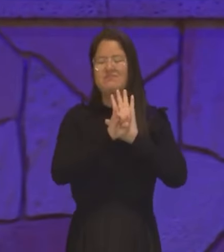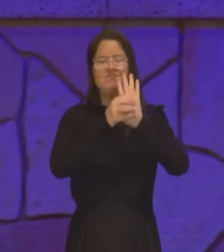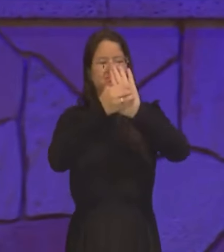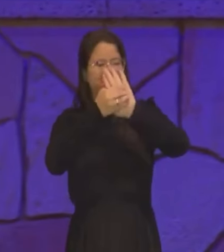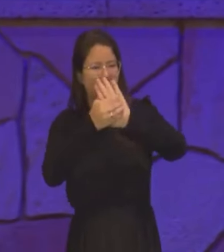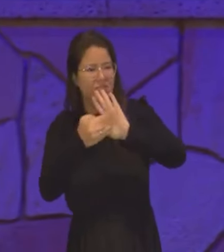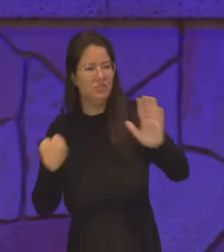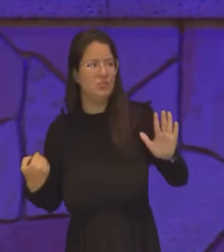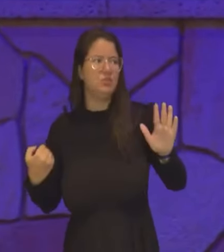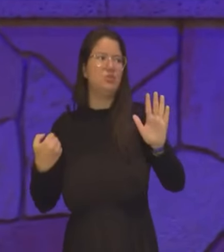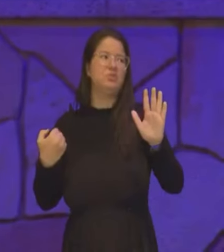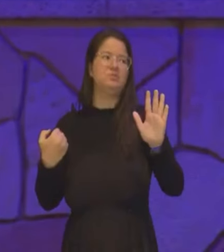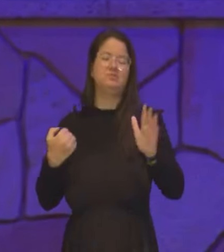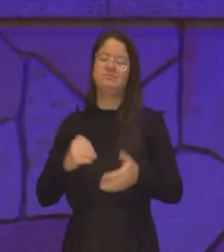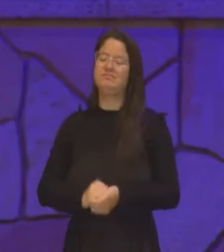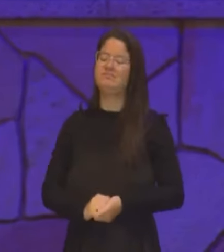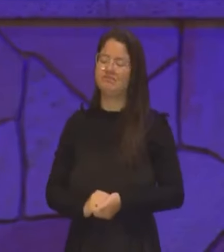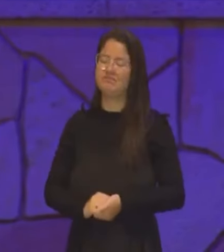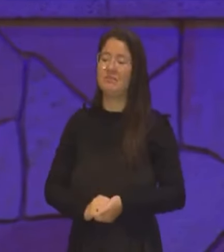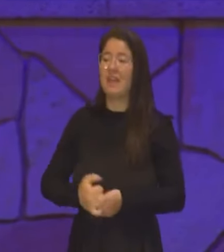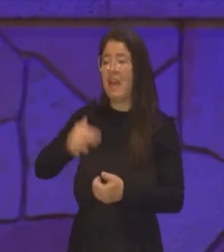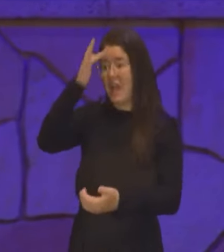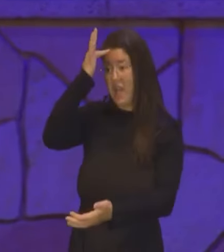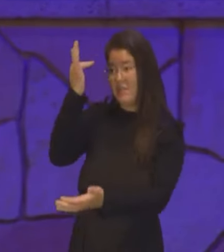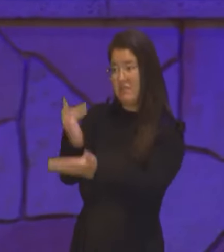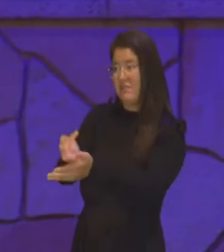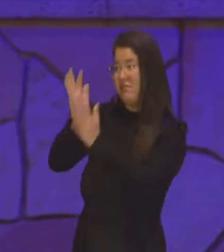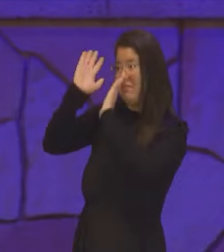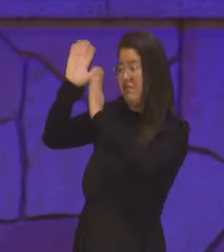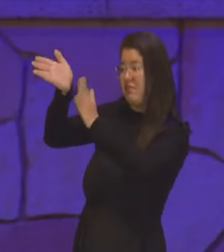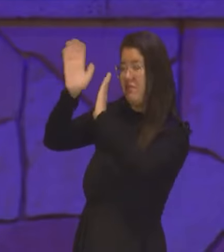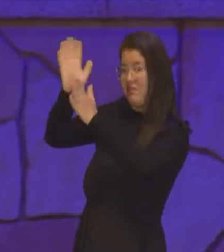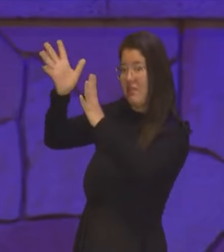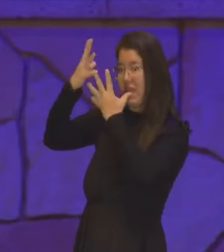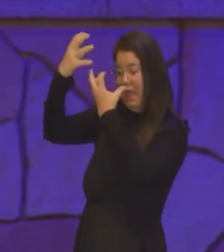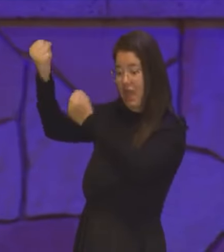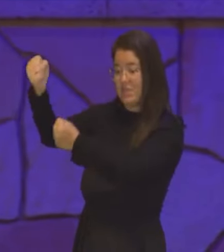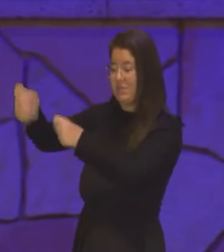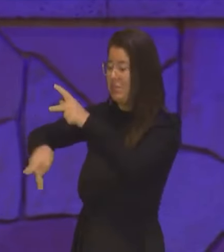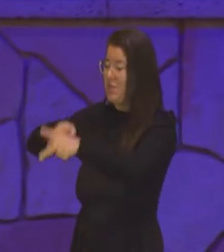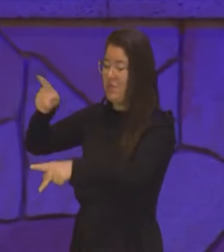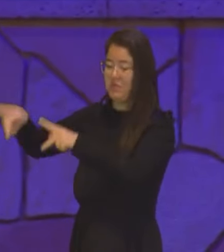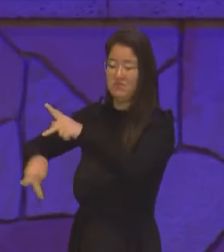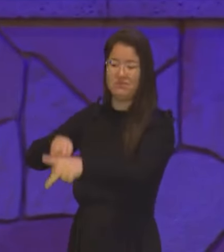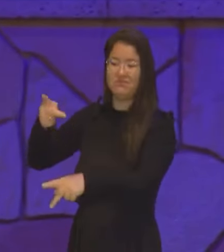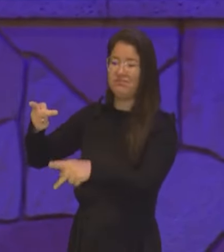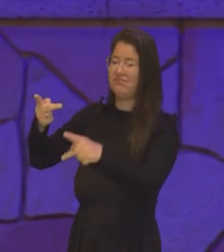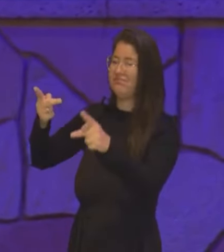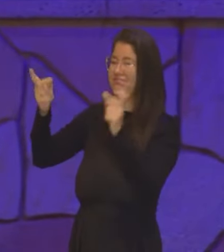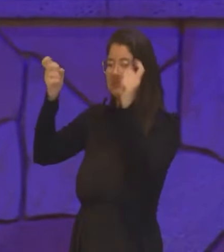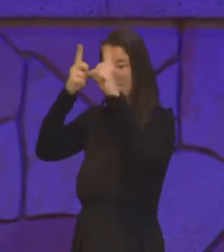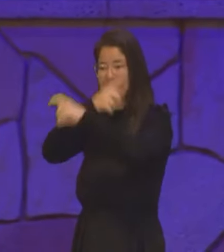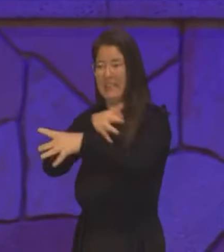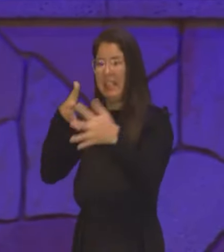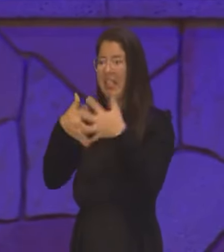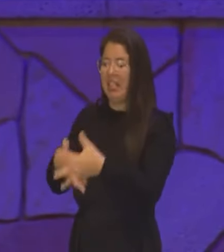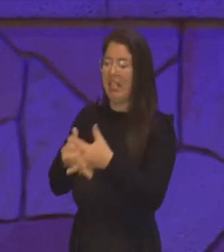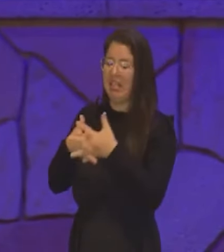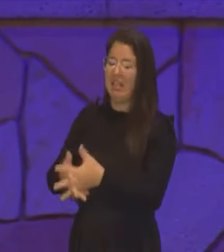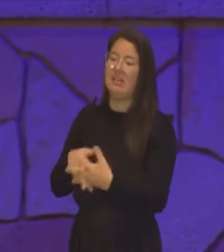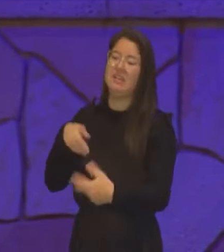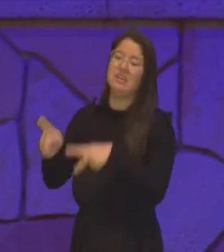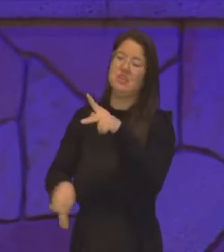arrancada. A fé daquele povo estava em colapso, e eles estavam vivenciando